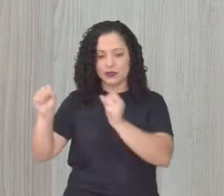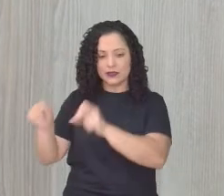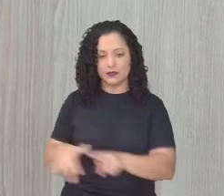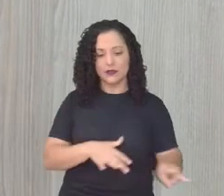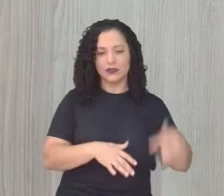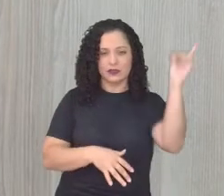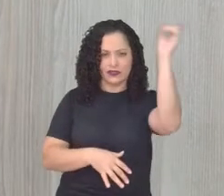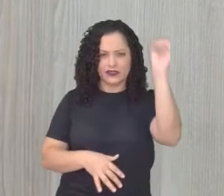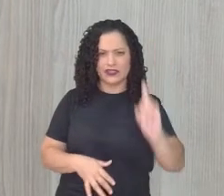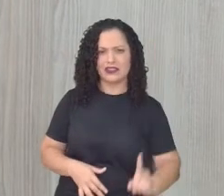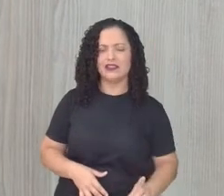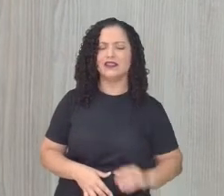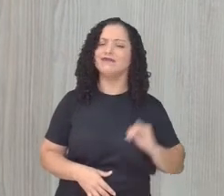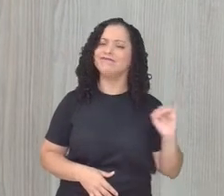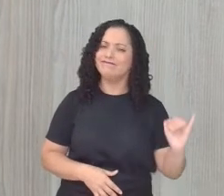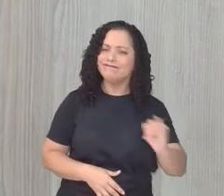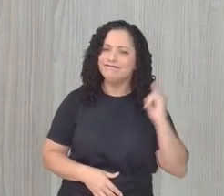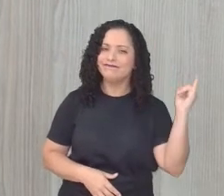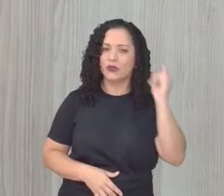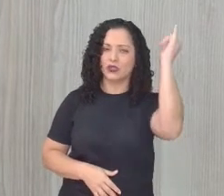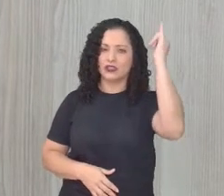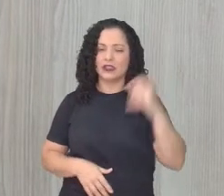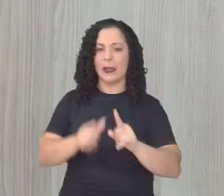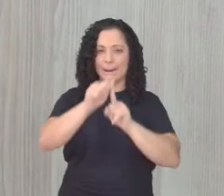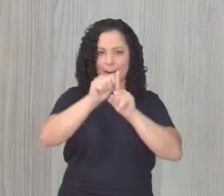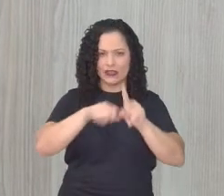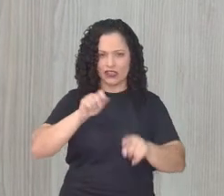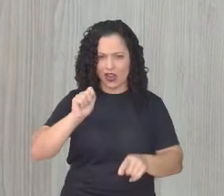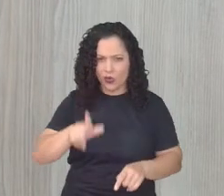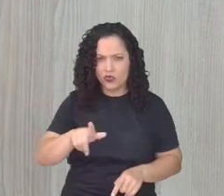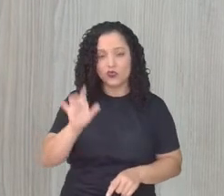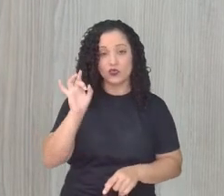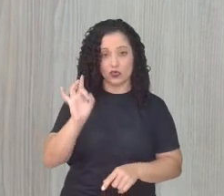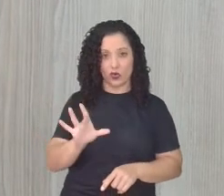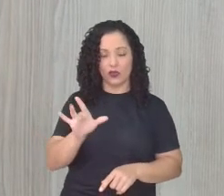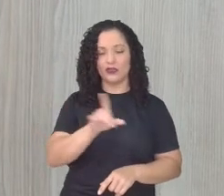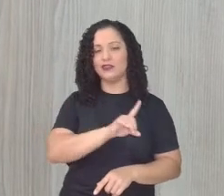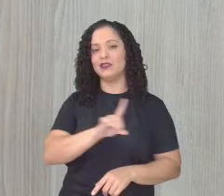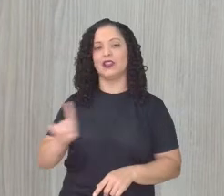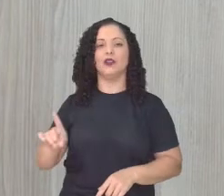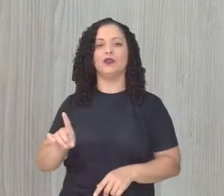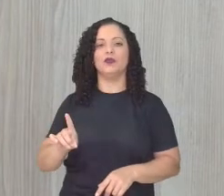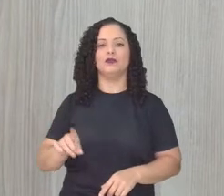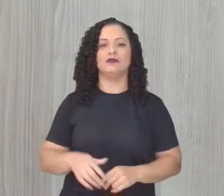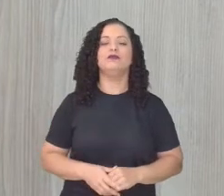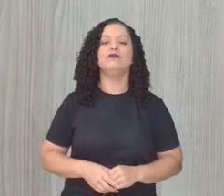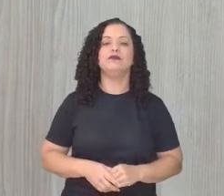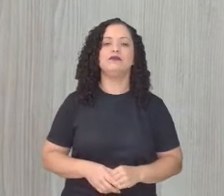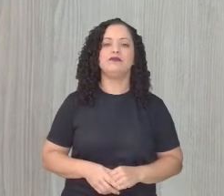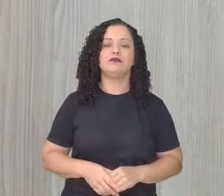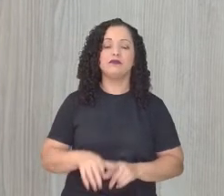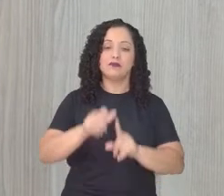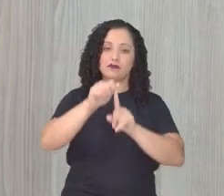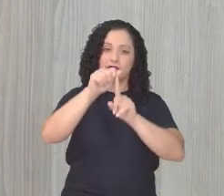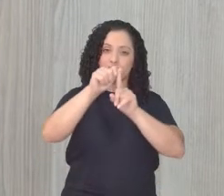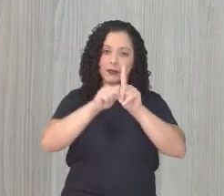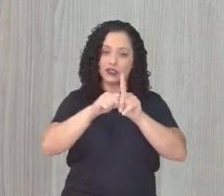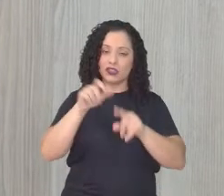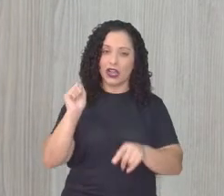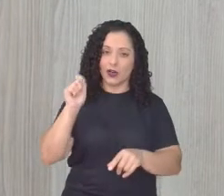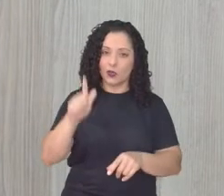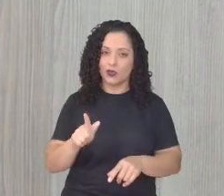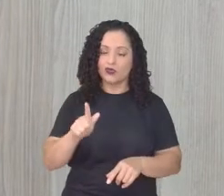campanha? Sim, gente, pelo menos é só no mês de agosto? Não. Nós devemos, essa campanha no mês de agosto é justamente para alertar